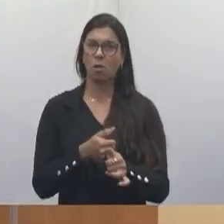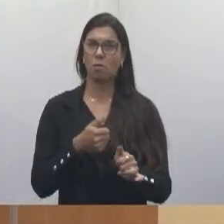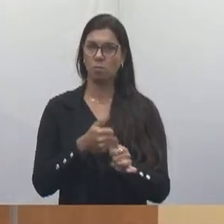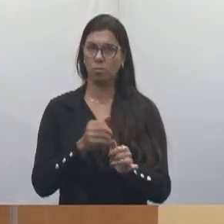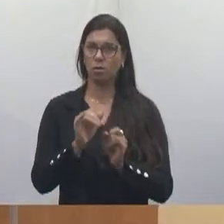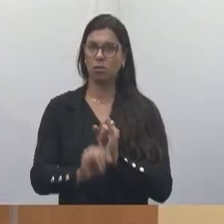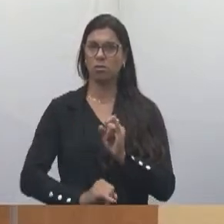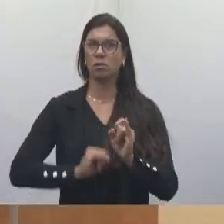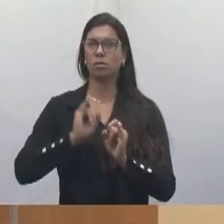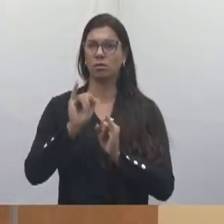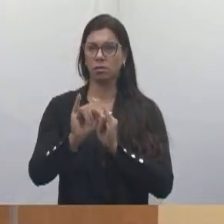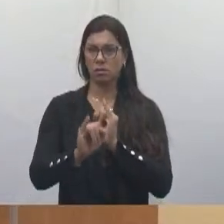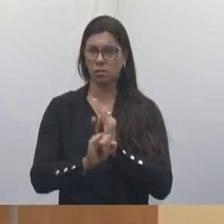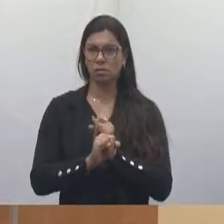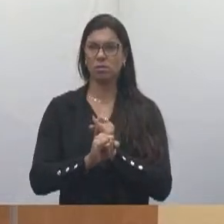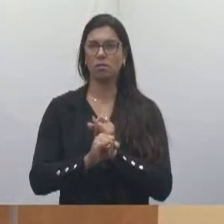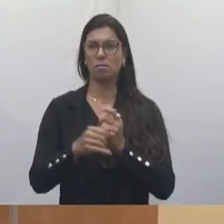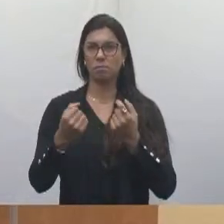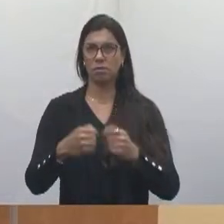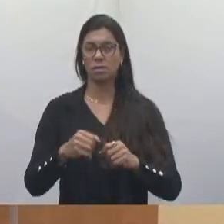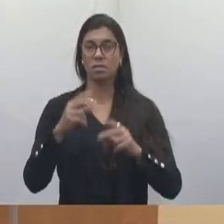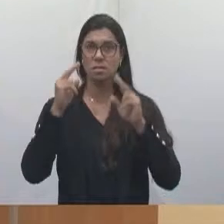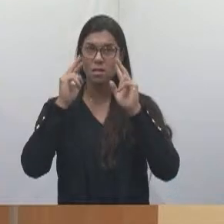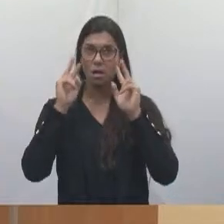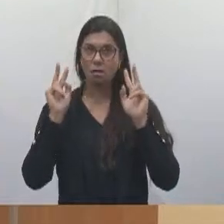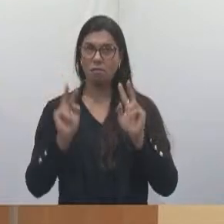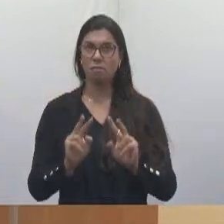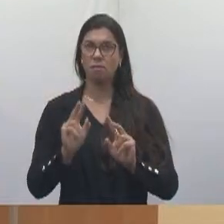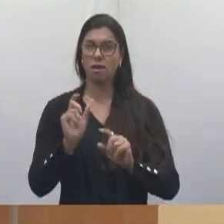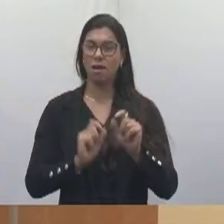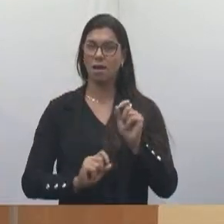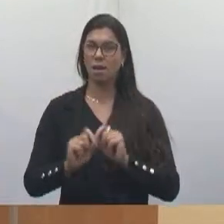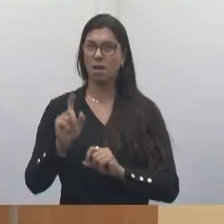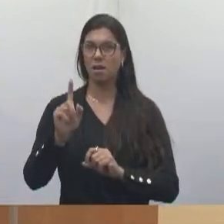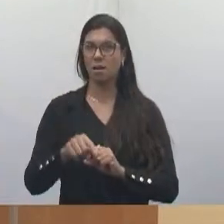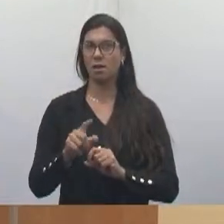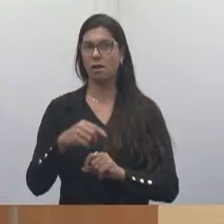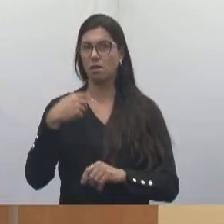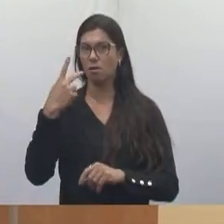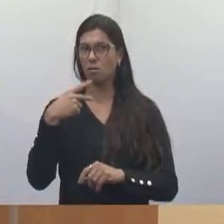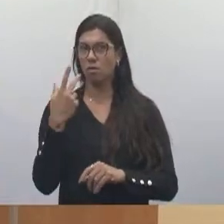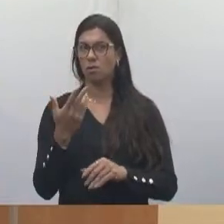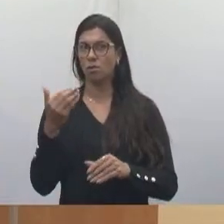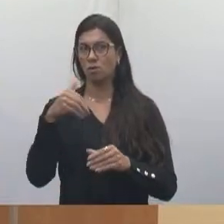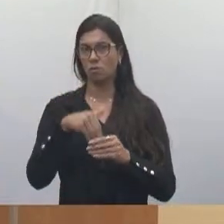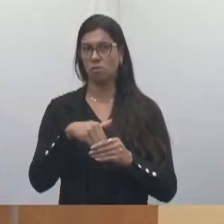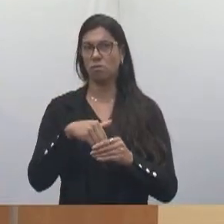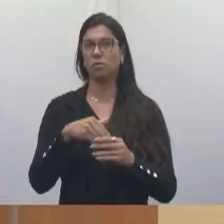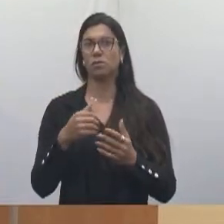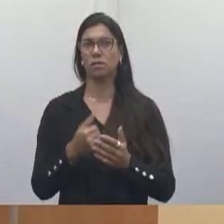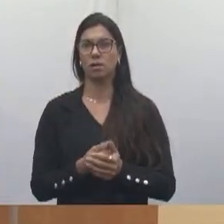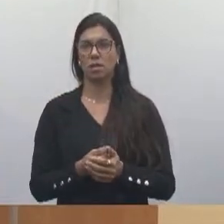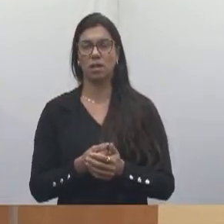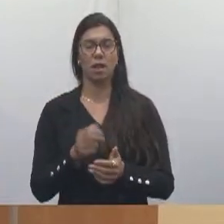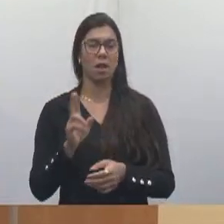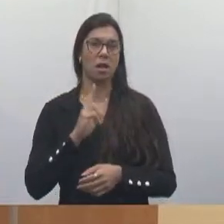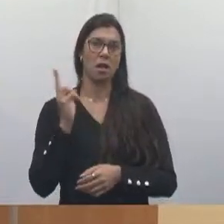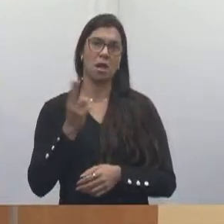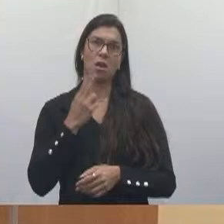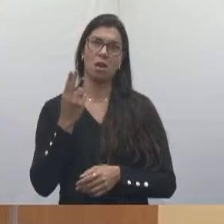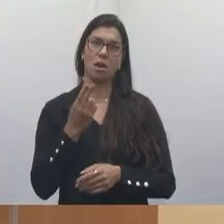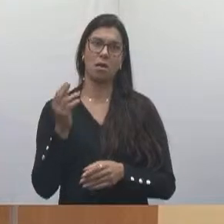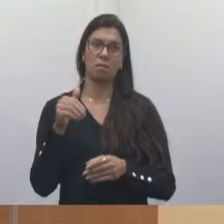que ver vereador que vai estar nessas cadeiras, porque não dá para votar